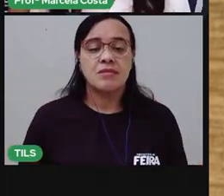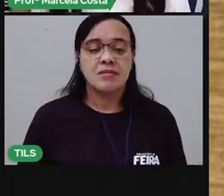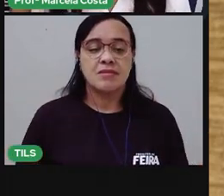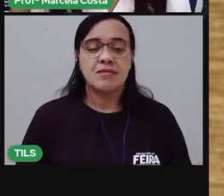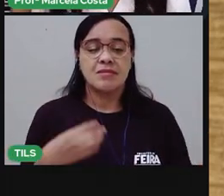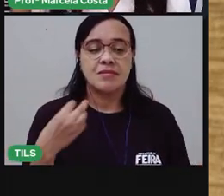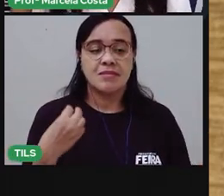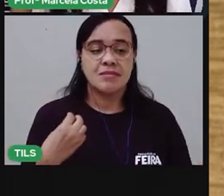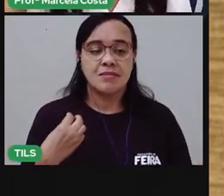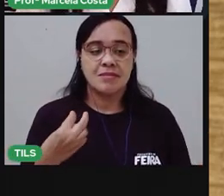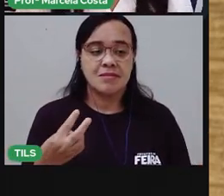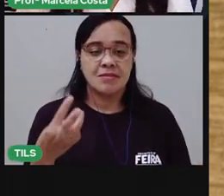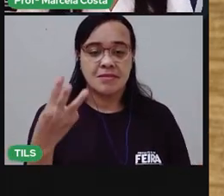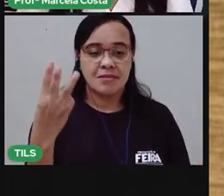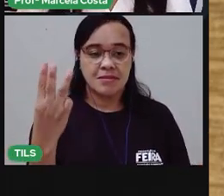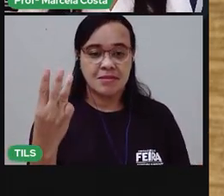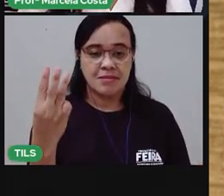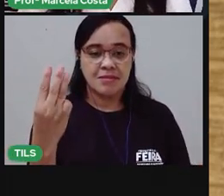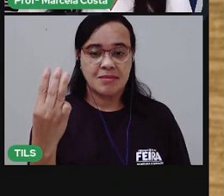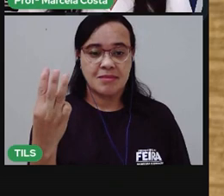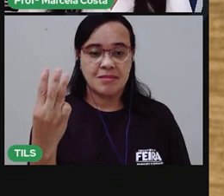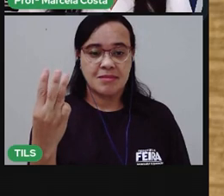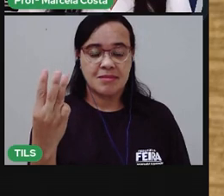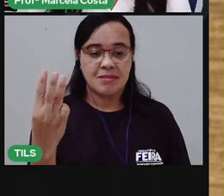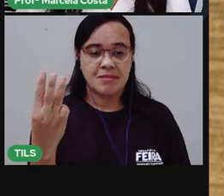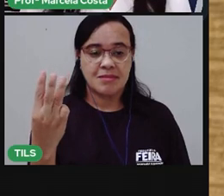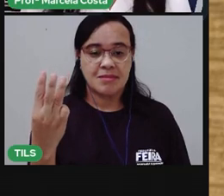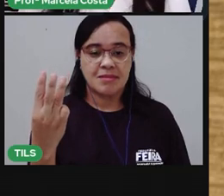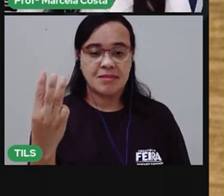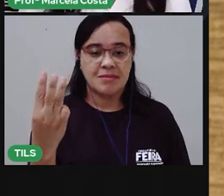e três sílabas né isso